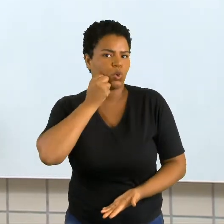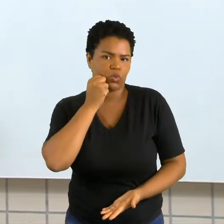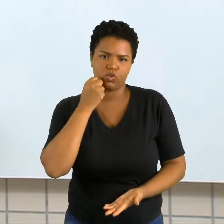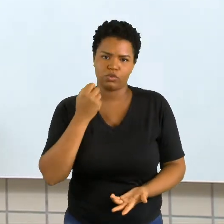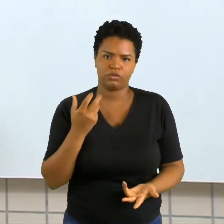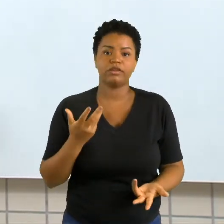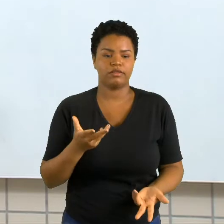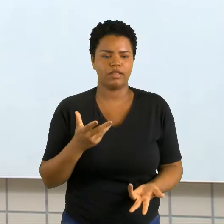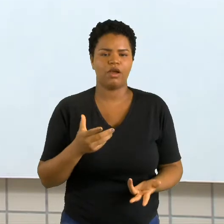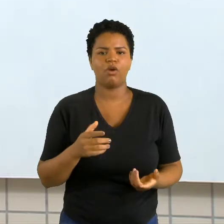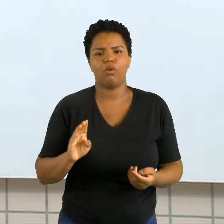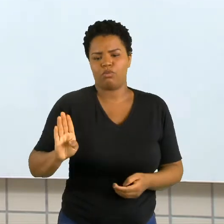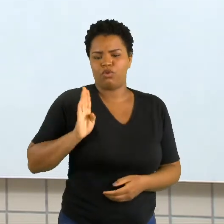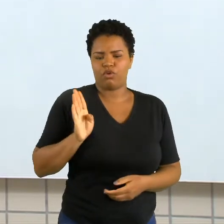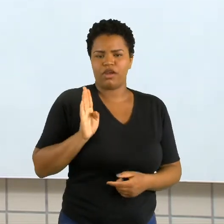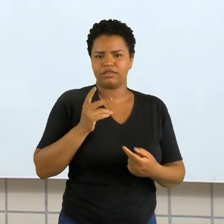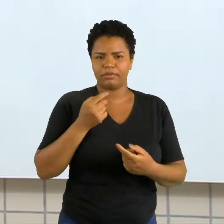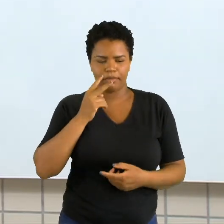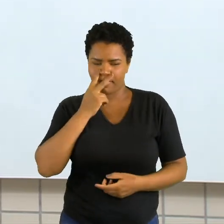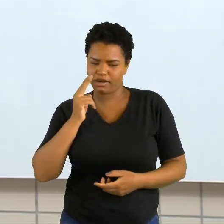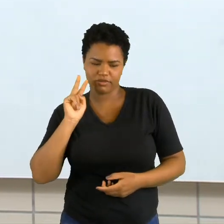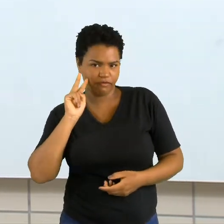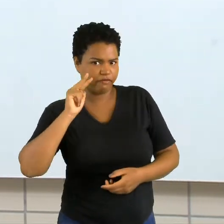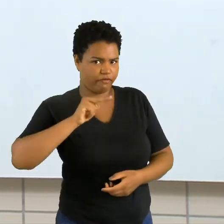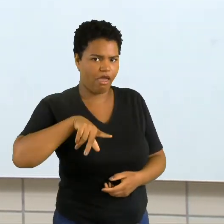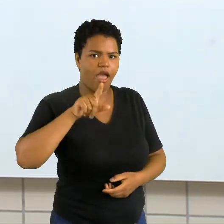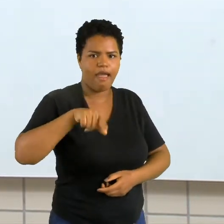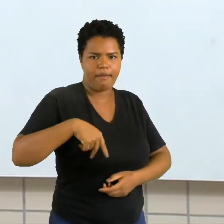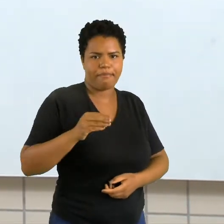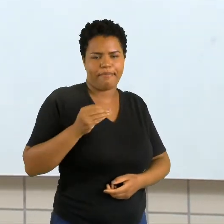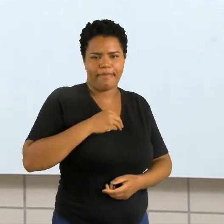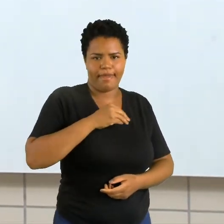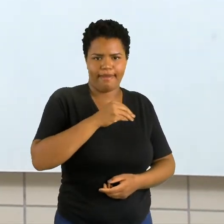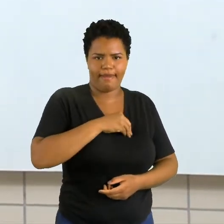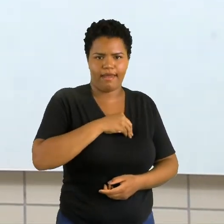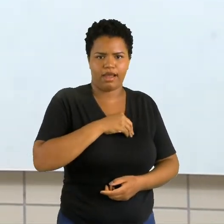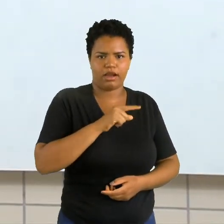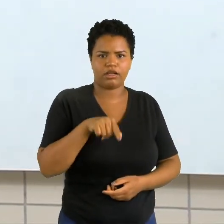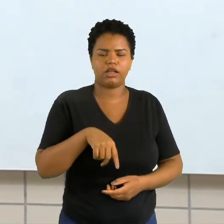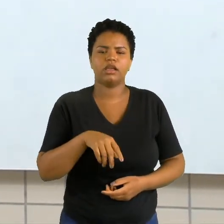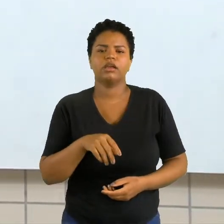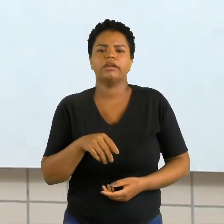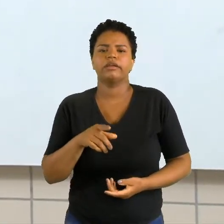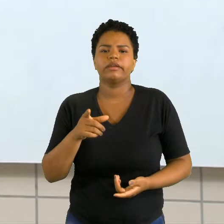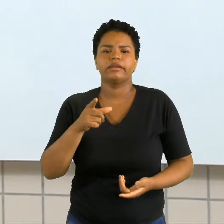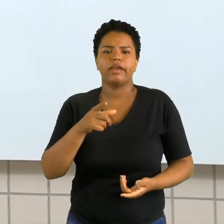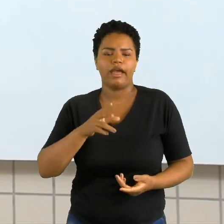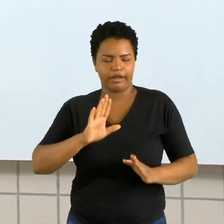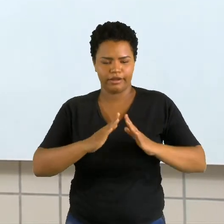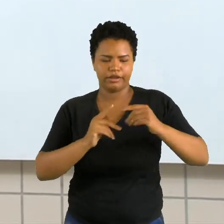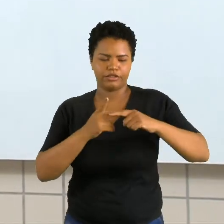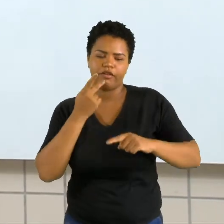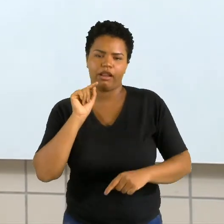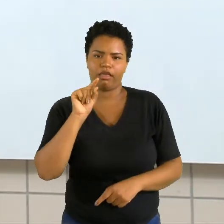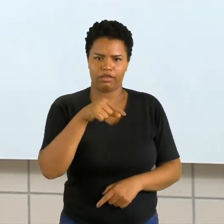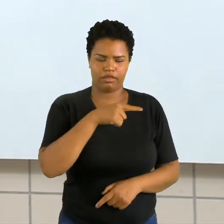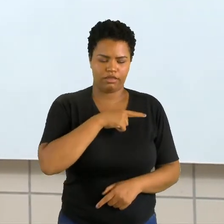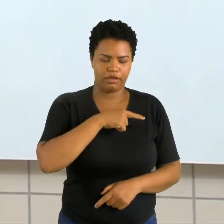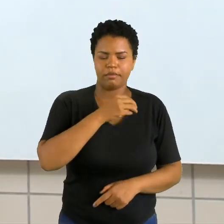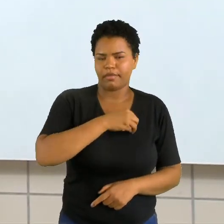protestante é o crescimento da burguesia. A burguesia, como eu expliquei na aula passada, eram formadas por grandes comerciantes